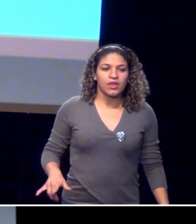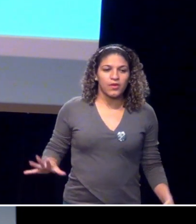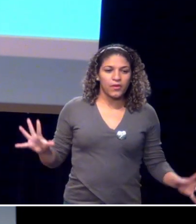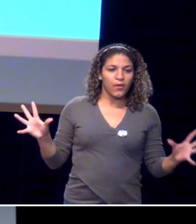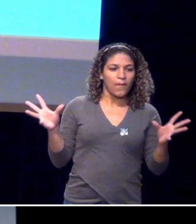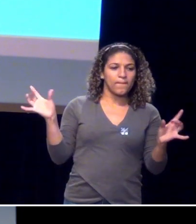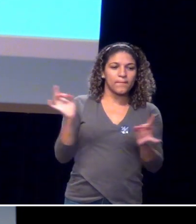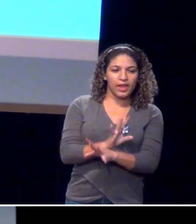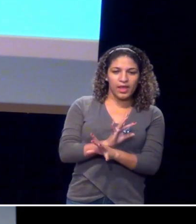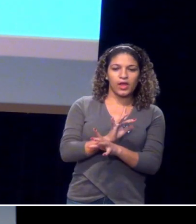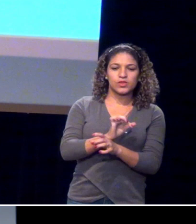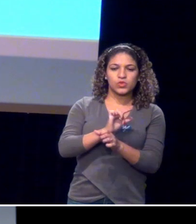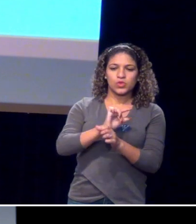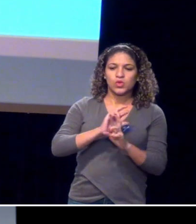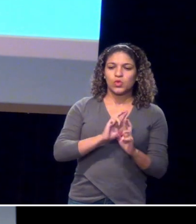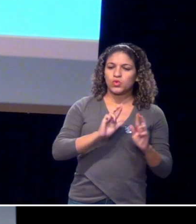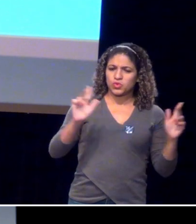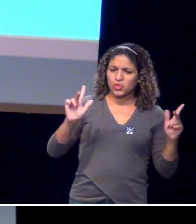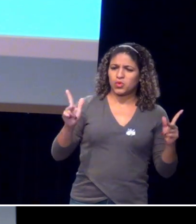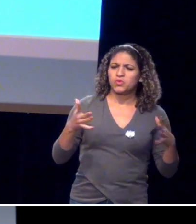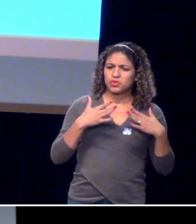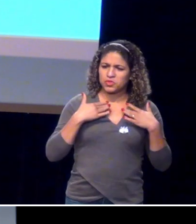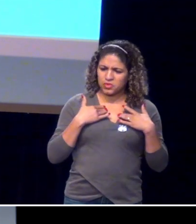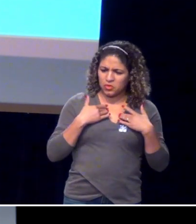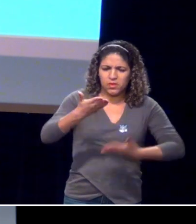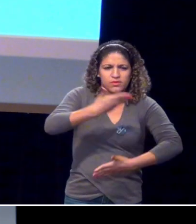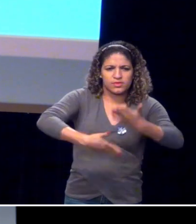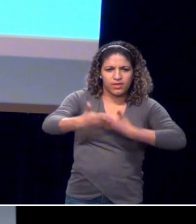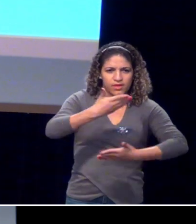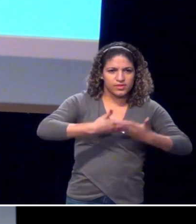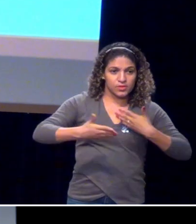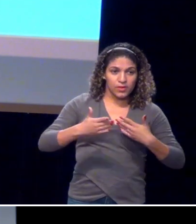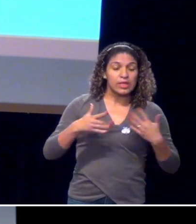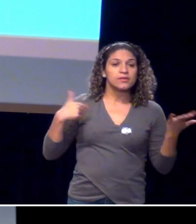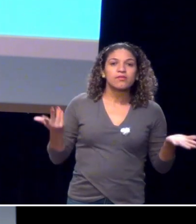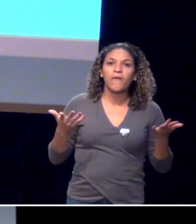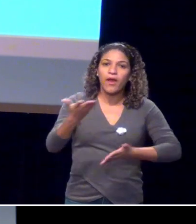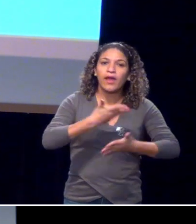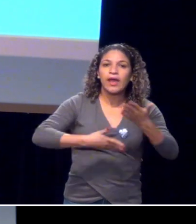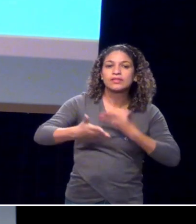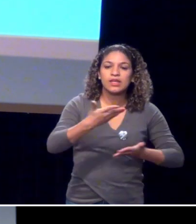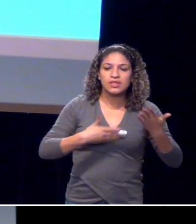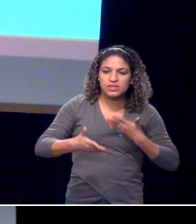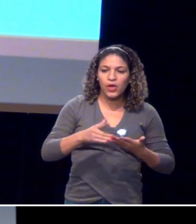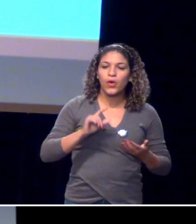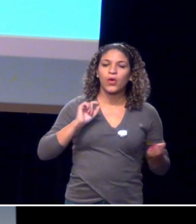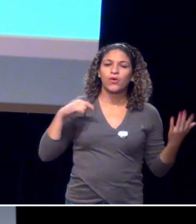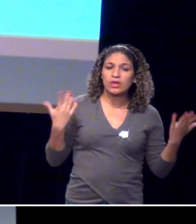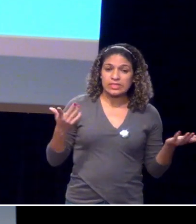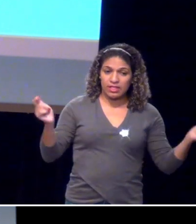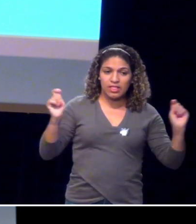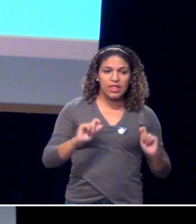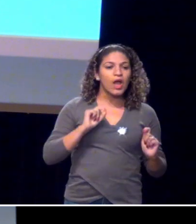e constituo os outros que comigo se relacionam. E esta relação constitutiva ela só vai se